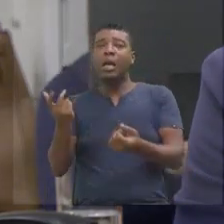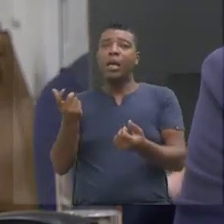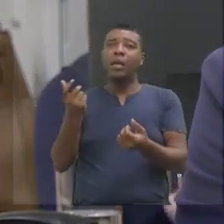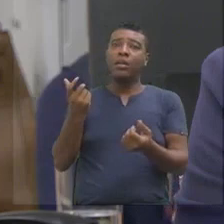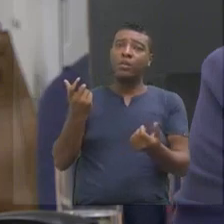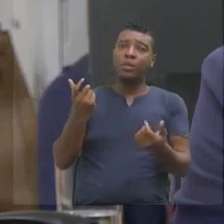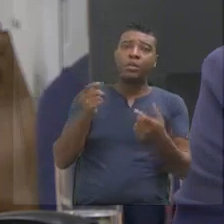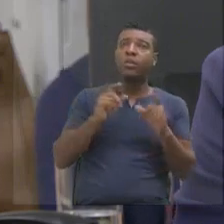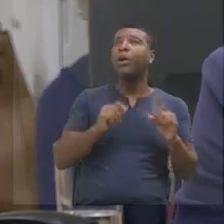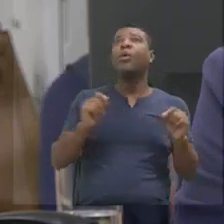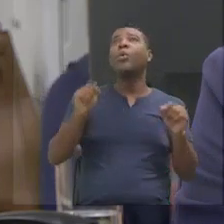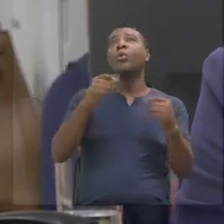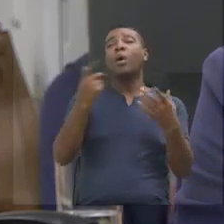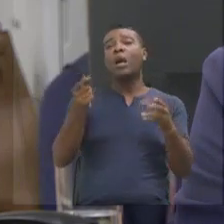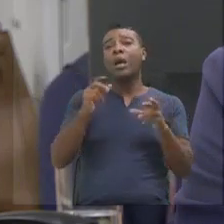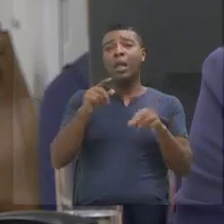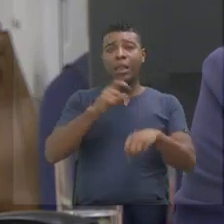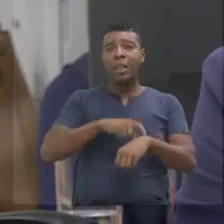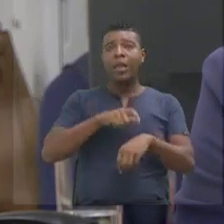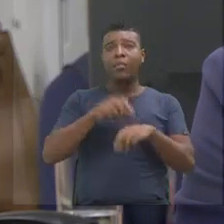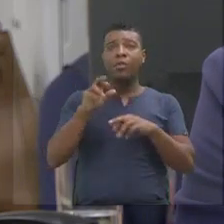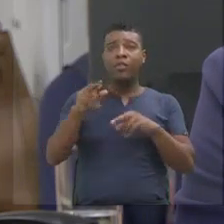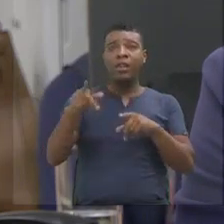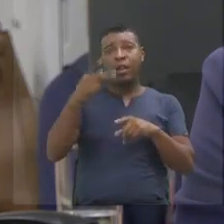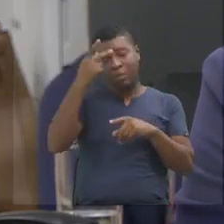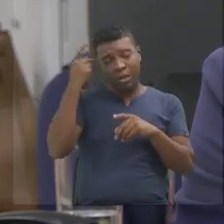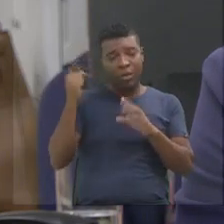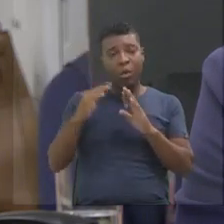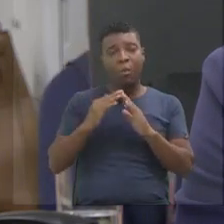e pequenas cidades